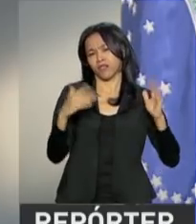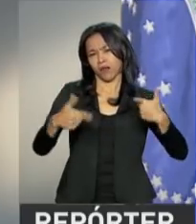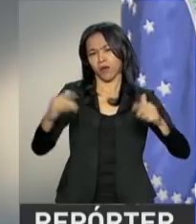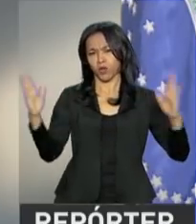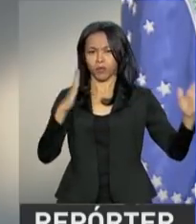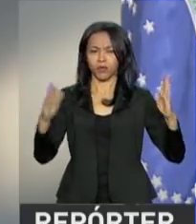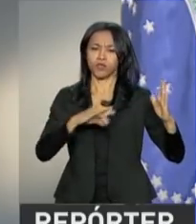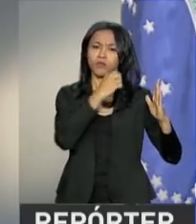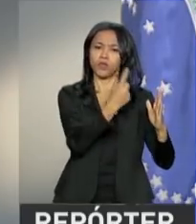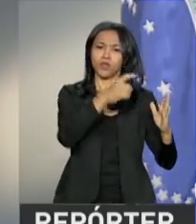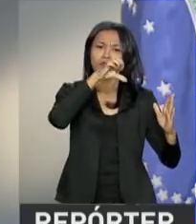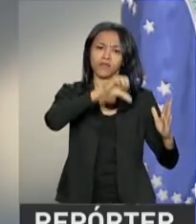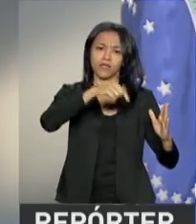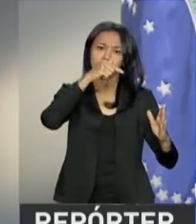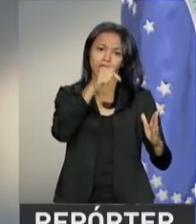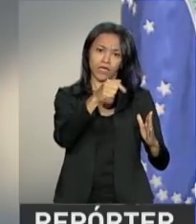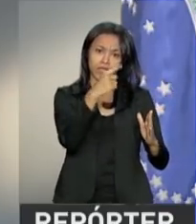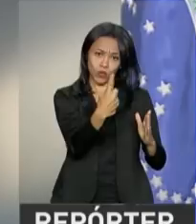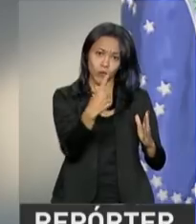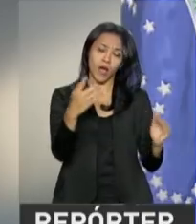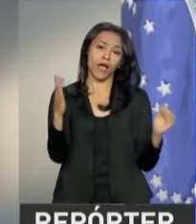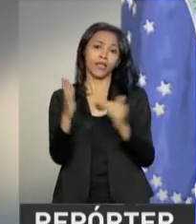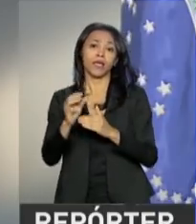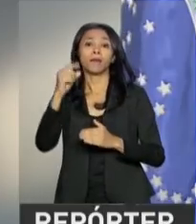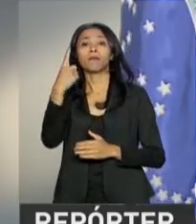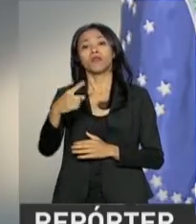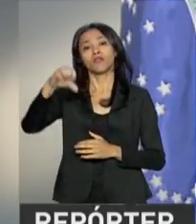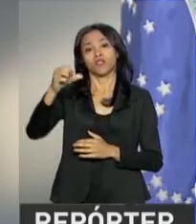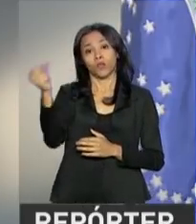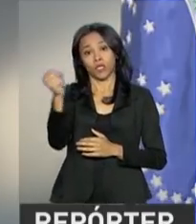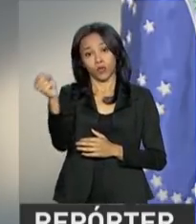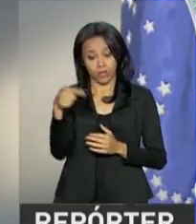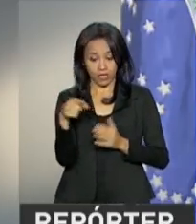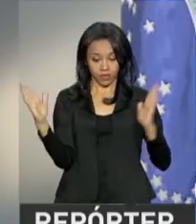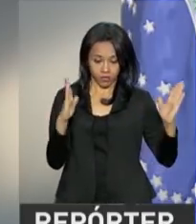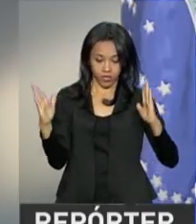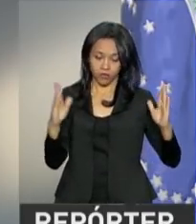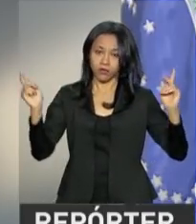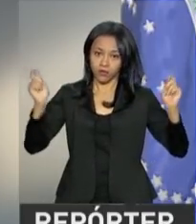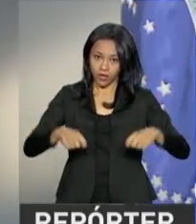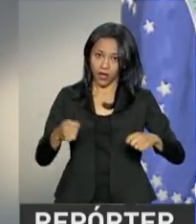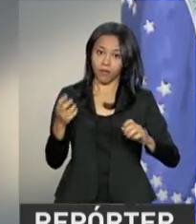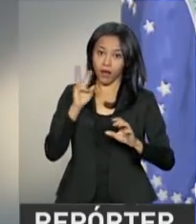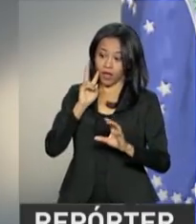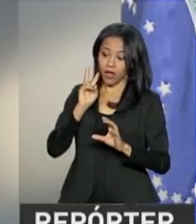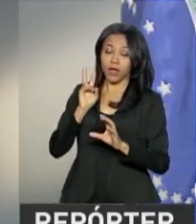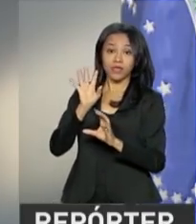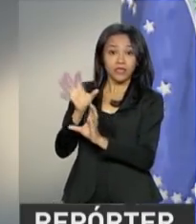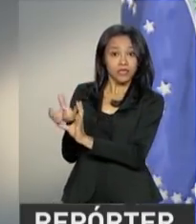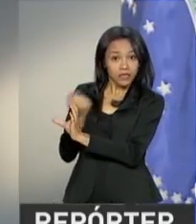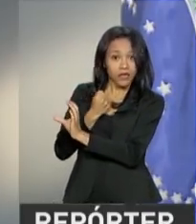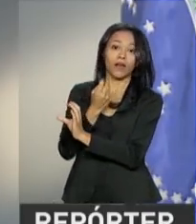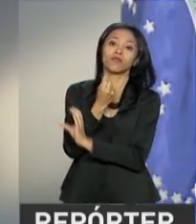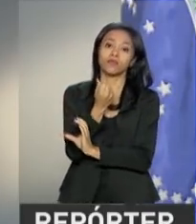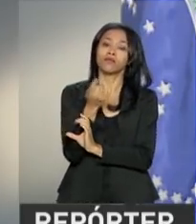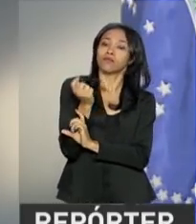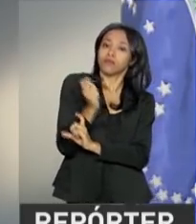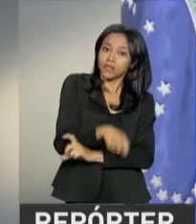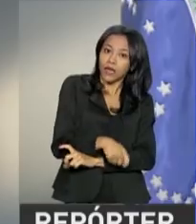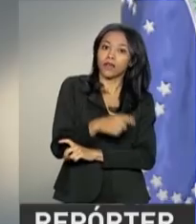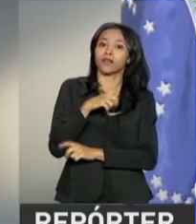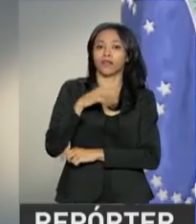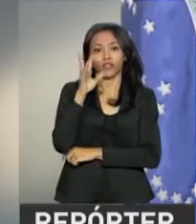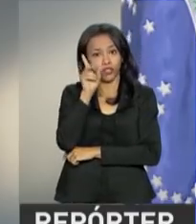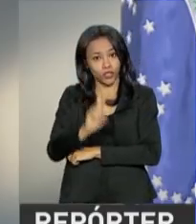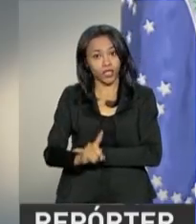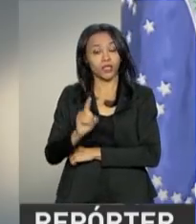1971 a 1988 vai poder sacar o seu saldo e quem tem direito ao pis e possua conta